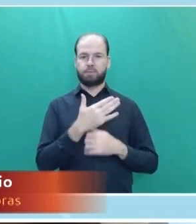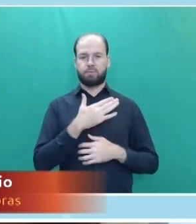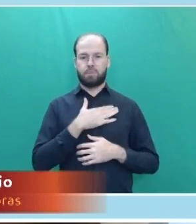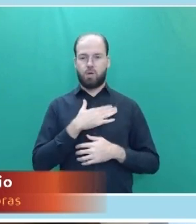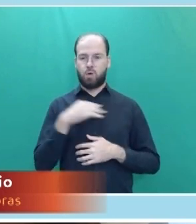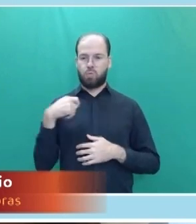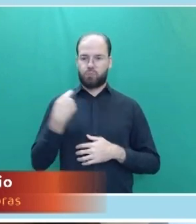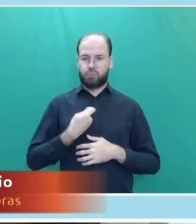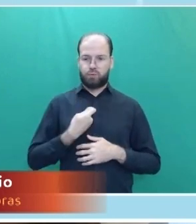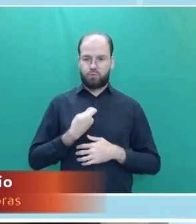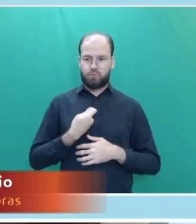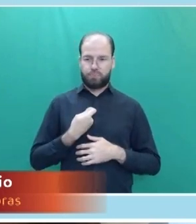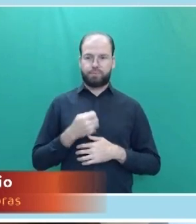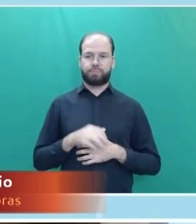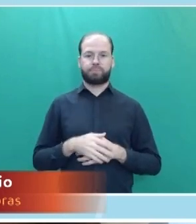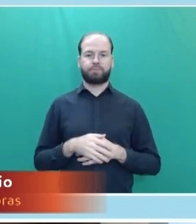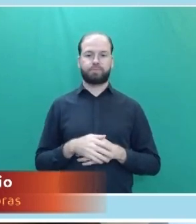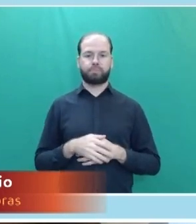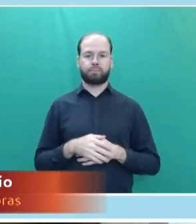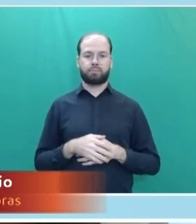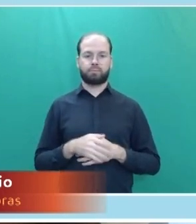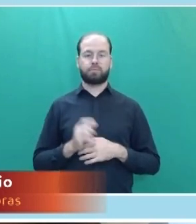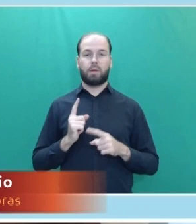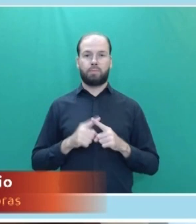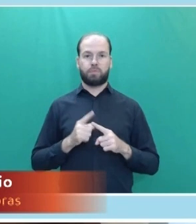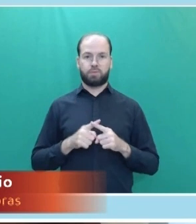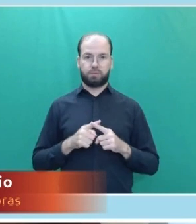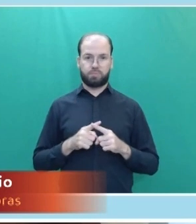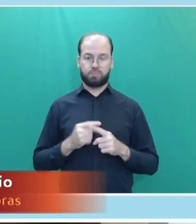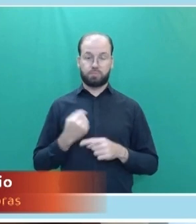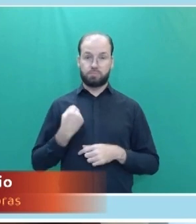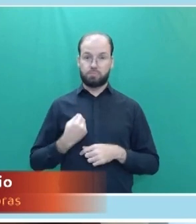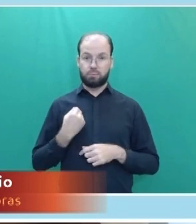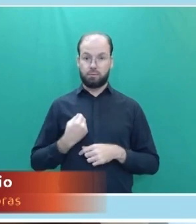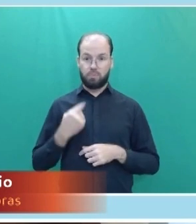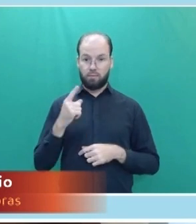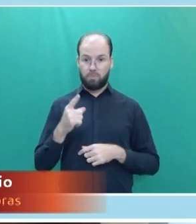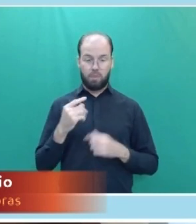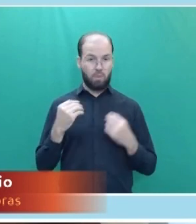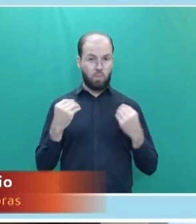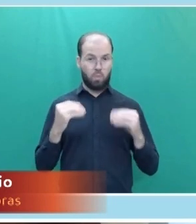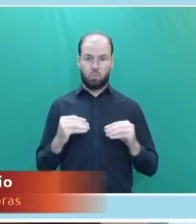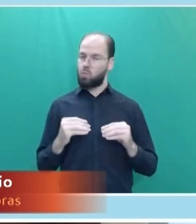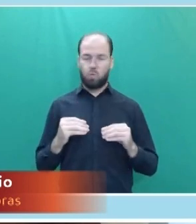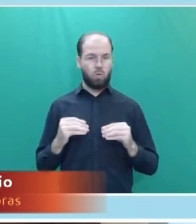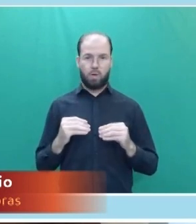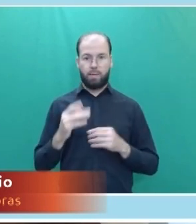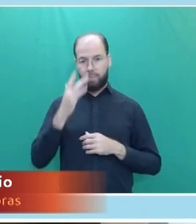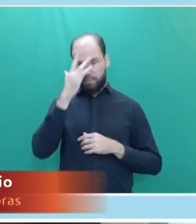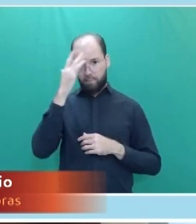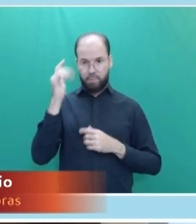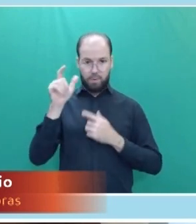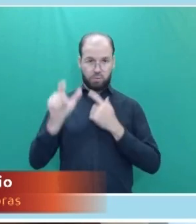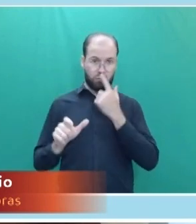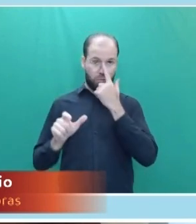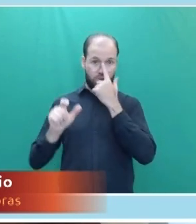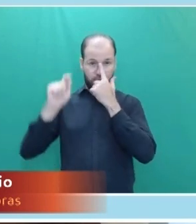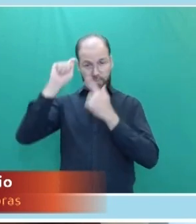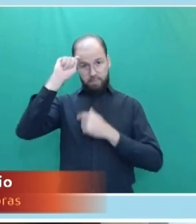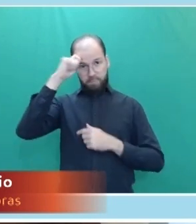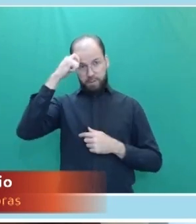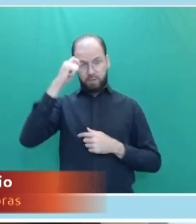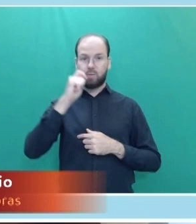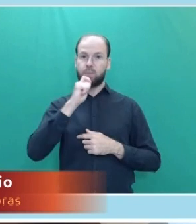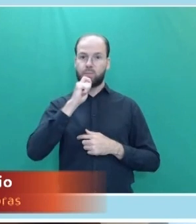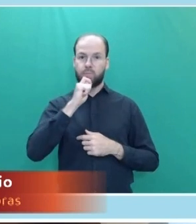fenótipo. Então, porque quando você não coloca a pessoa preta fazendo a pessoa preta, ou quando você